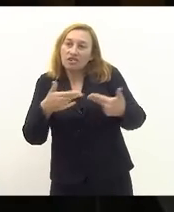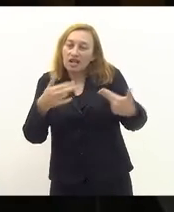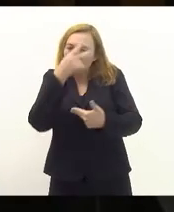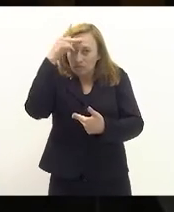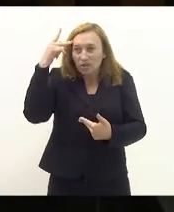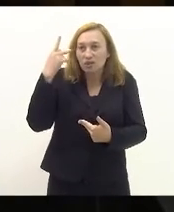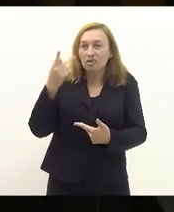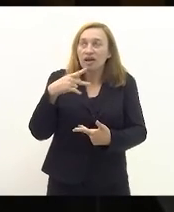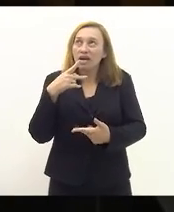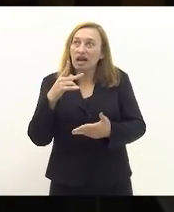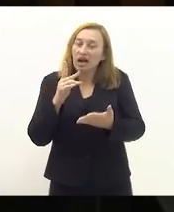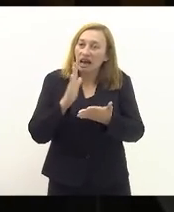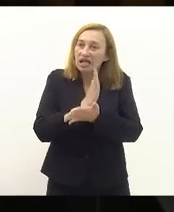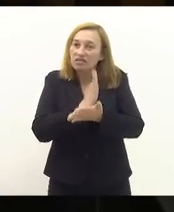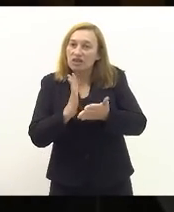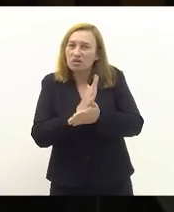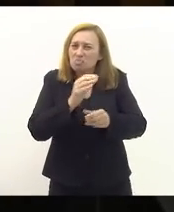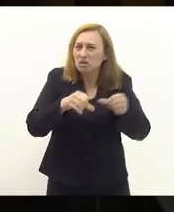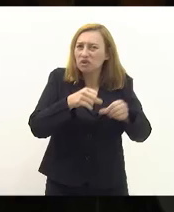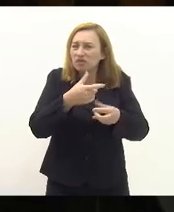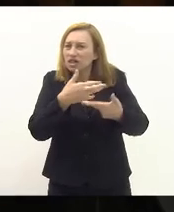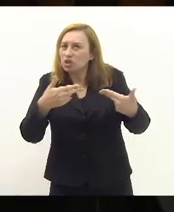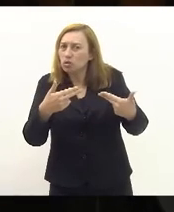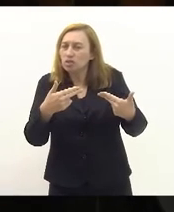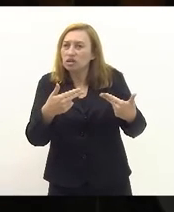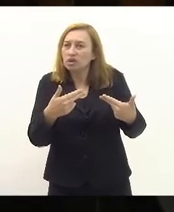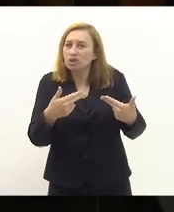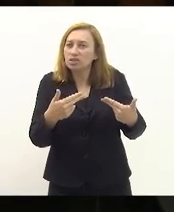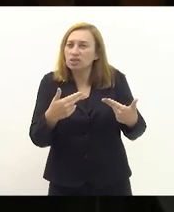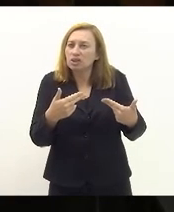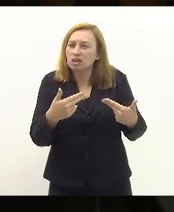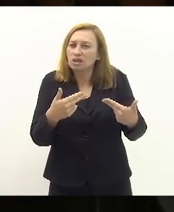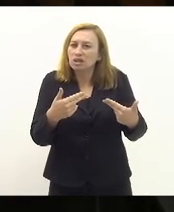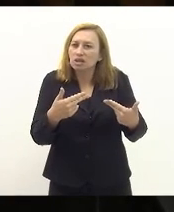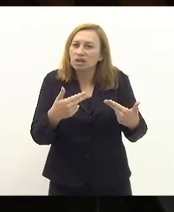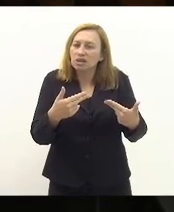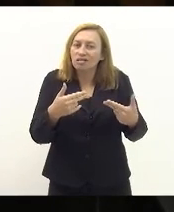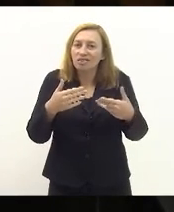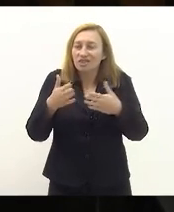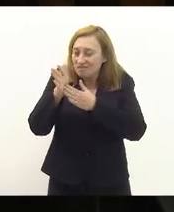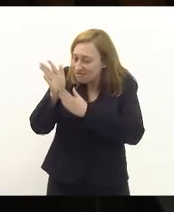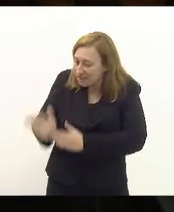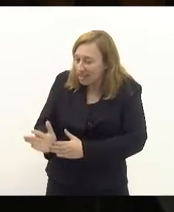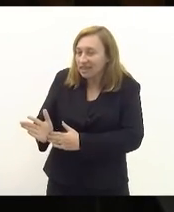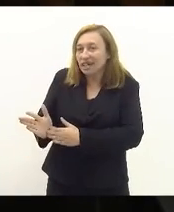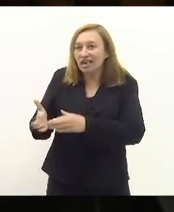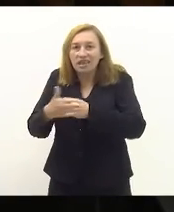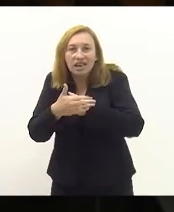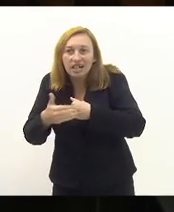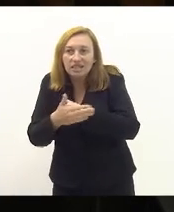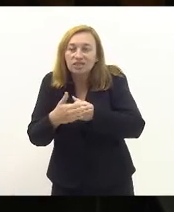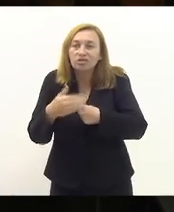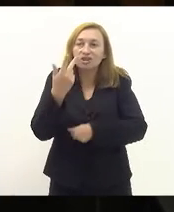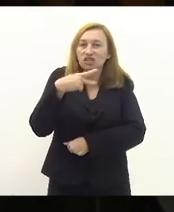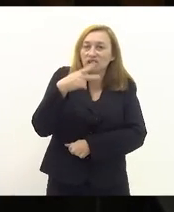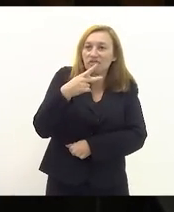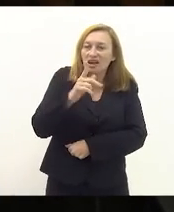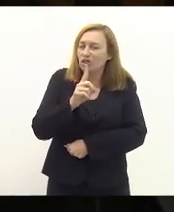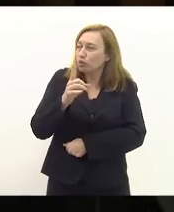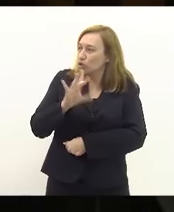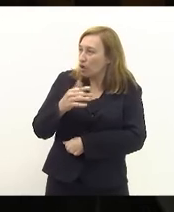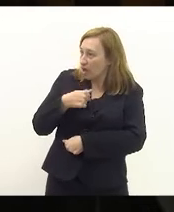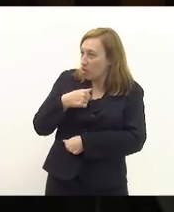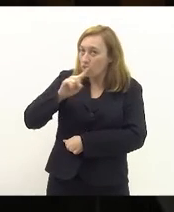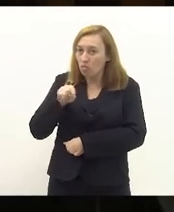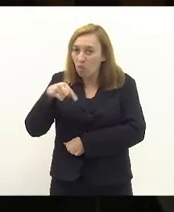Às vezes deturpam as coisas a peça Nossa lealdade Desse nosso carinho que a gente fala não sou